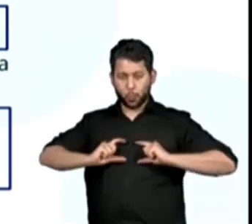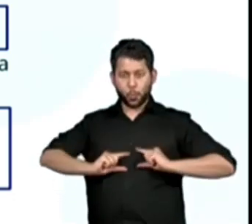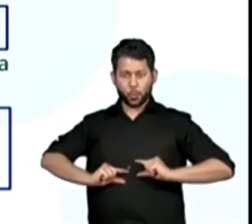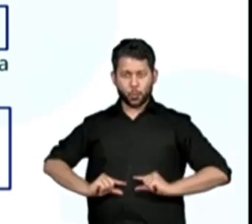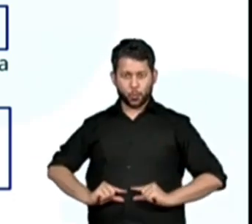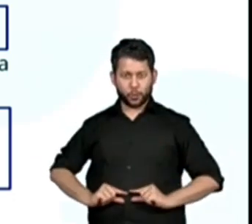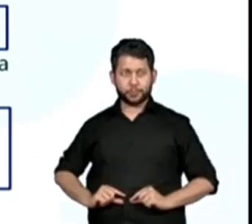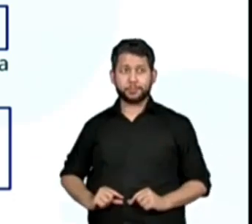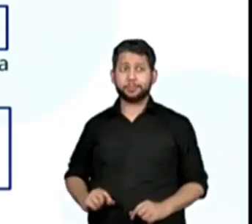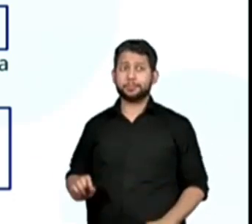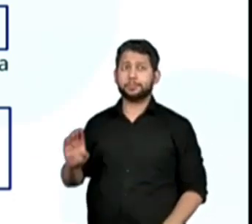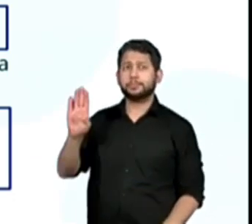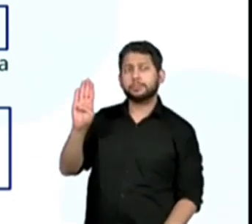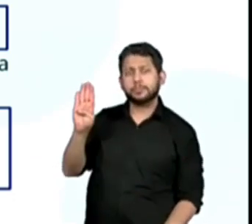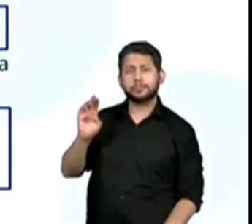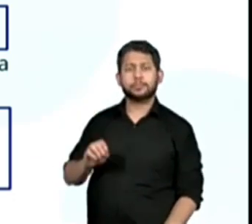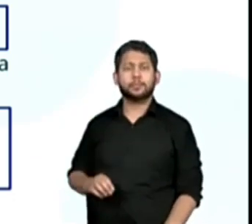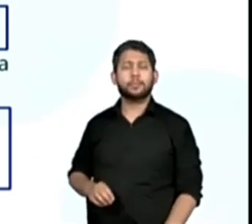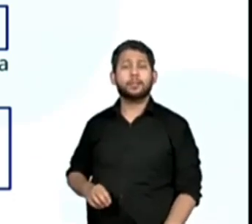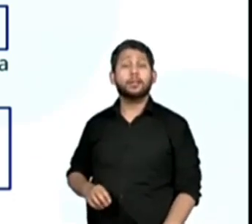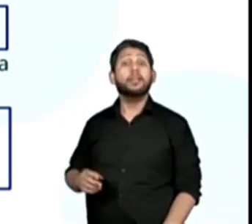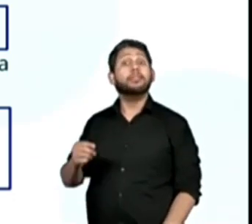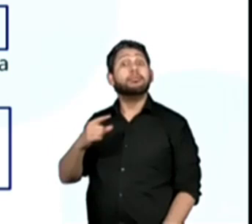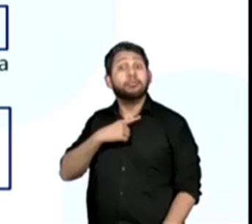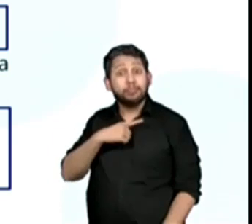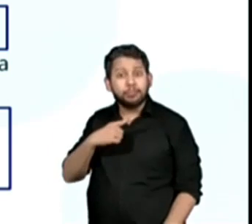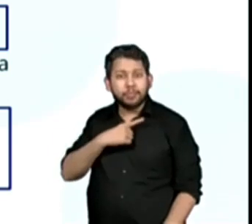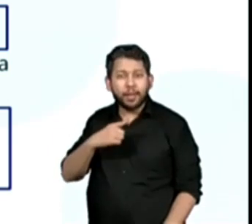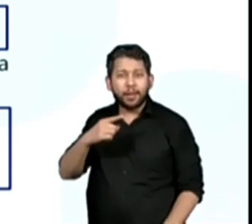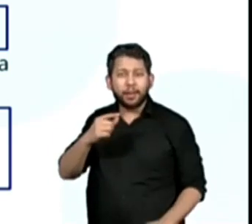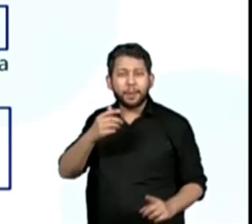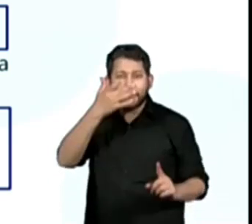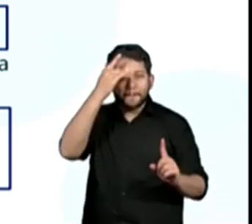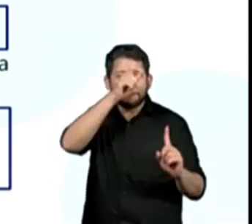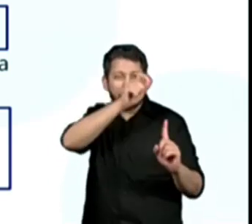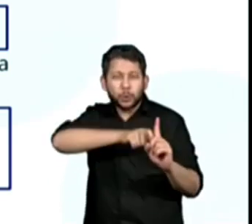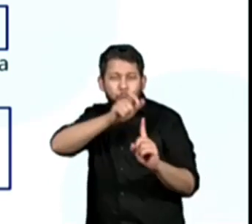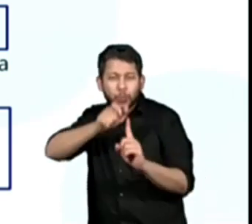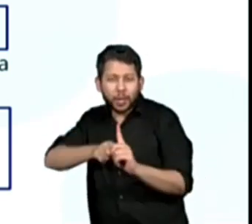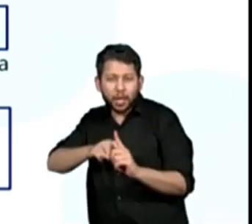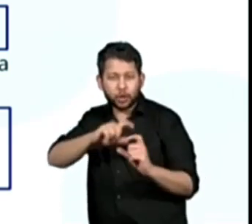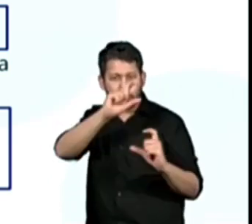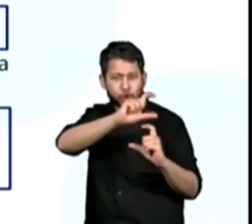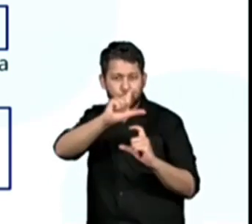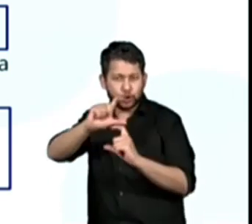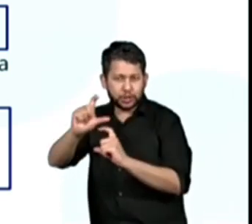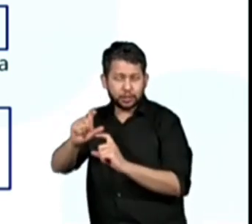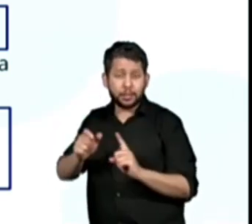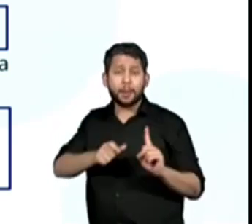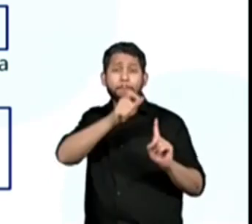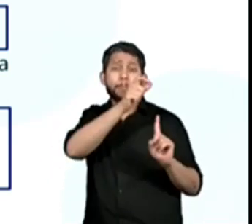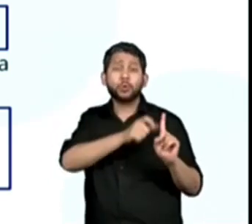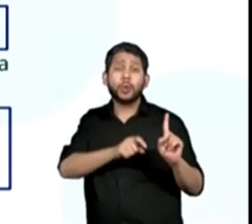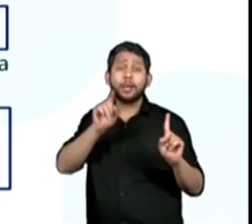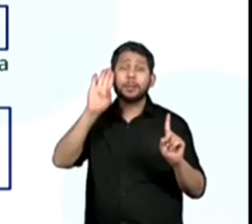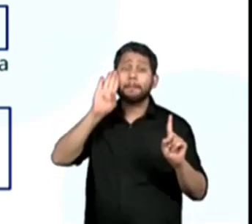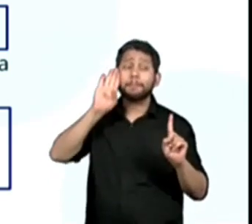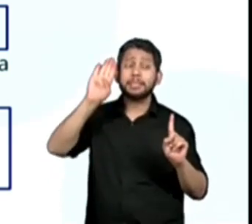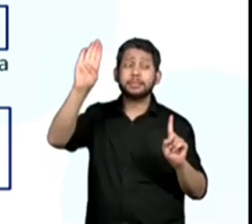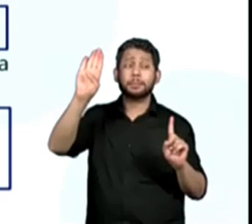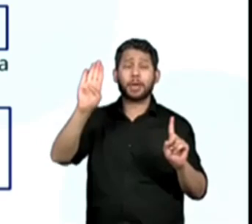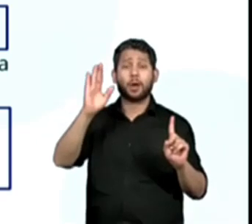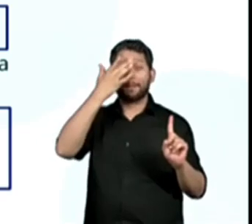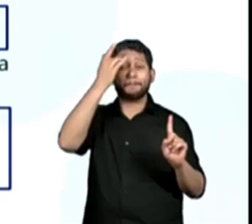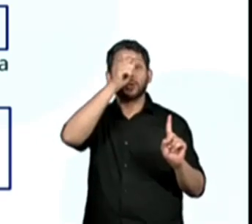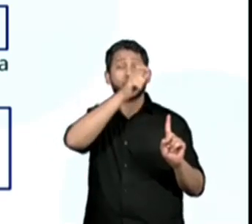Continuando. Letra B. Quem é o protagonista da tirinha? Quando a gente fala protagonista, é